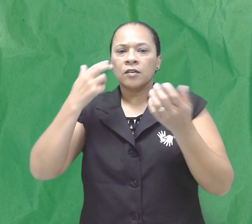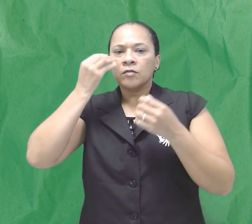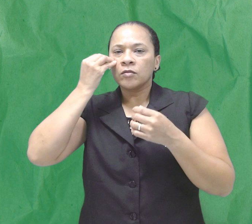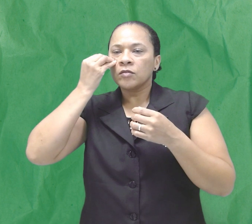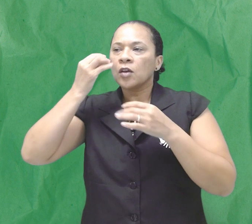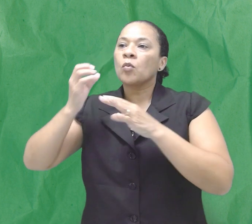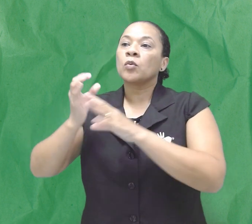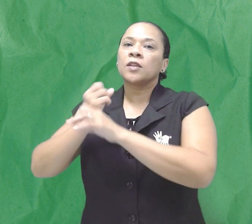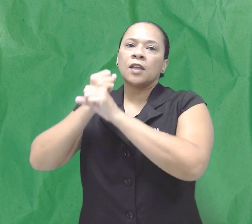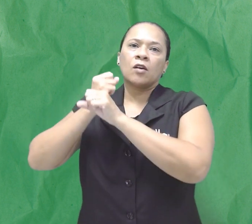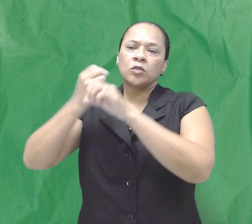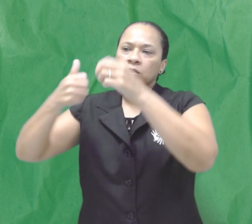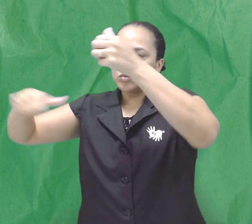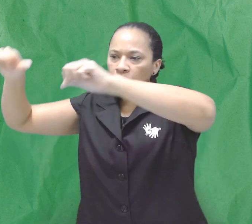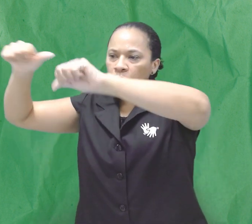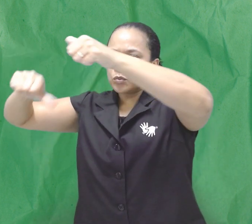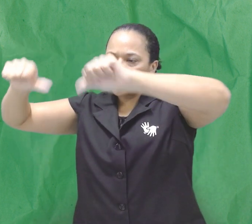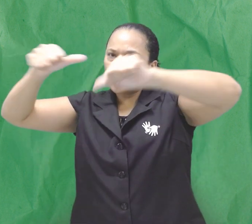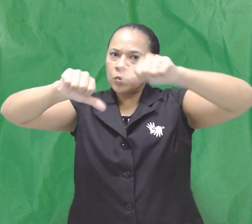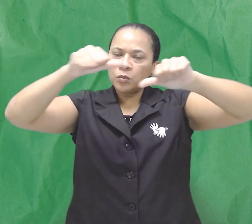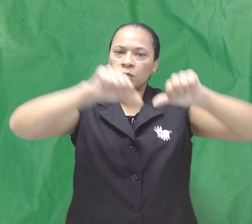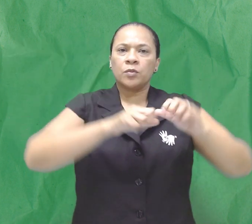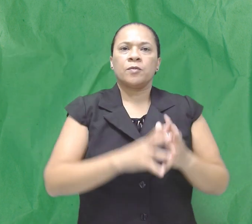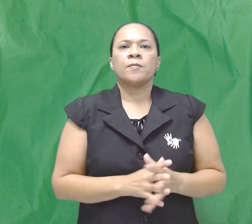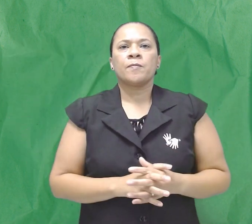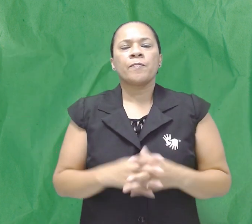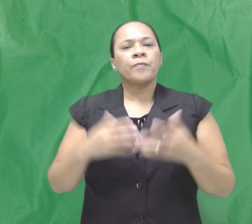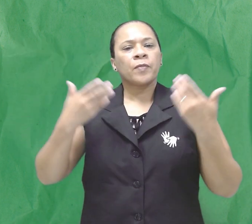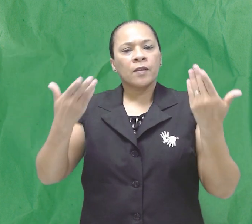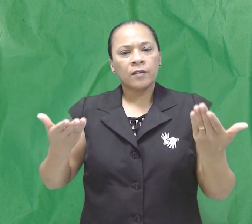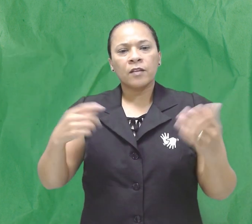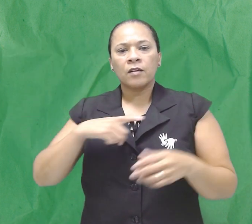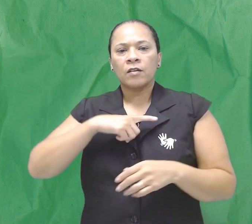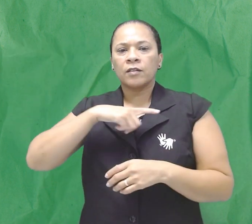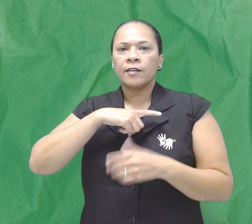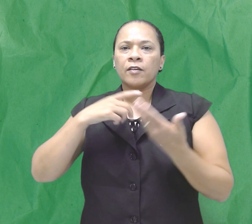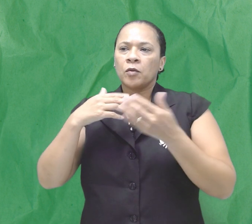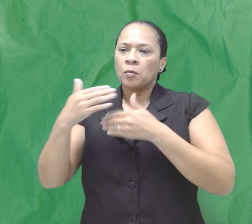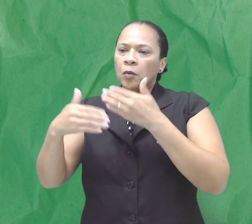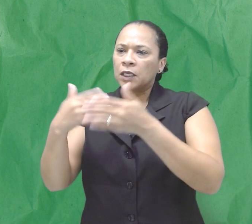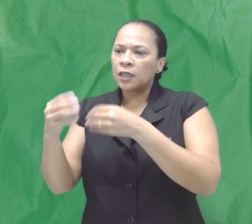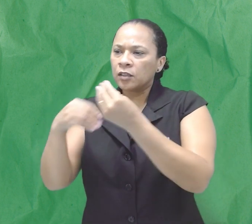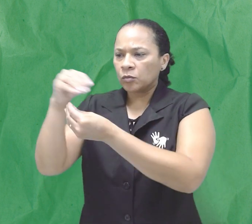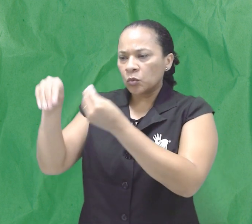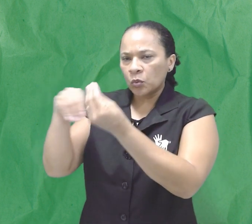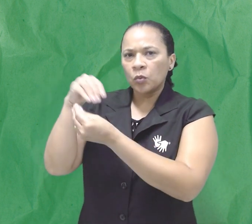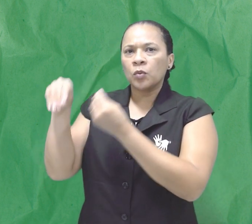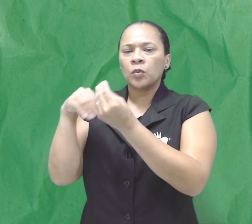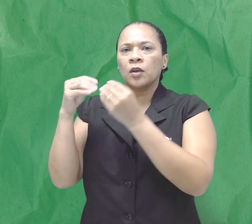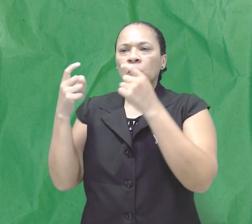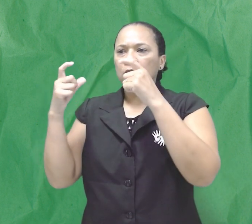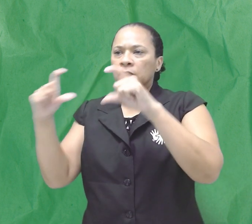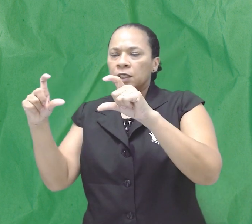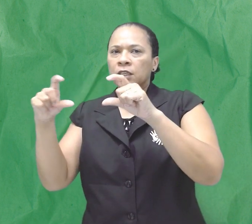eu tiver feito essa diluição. Tá? Então, os processos aí envolvendo preparo de misturas, concentração